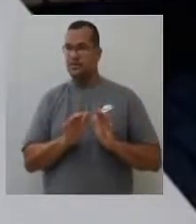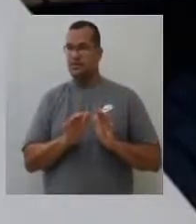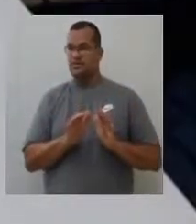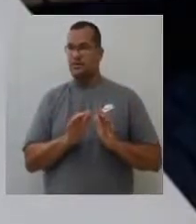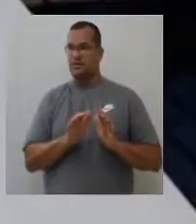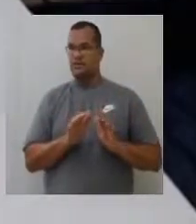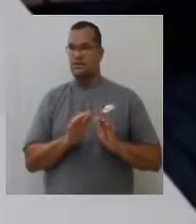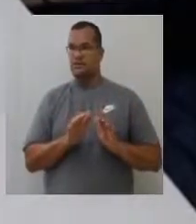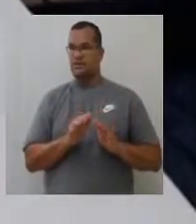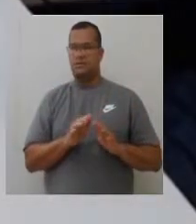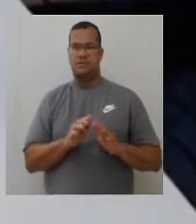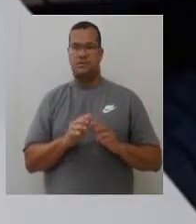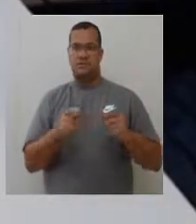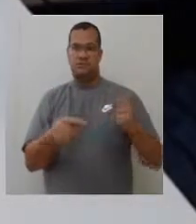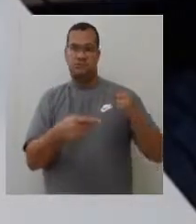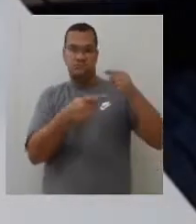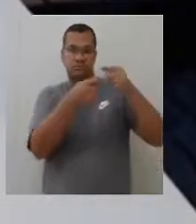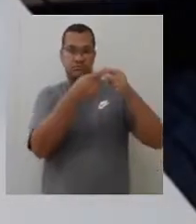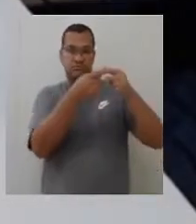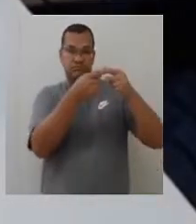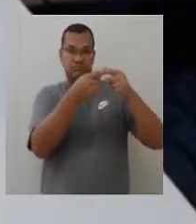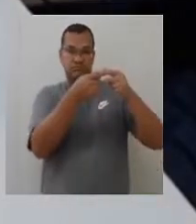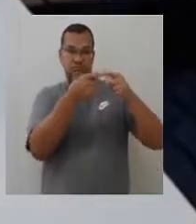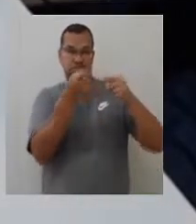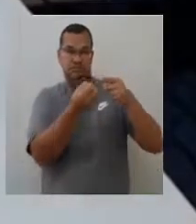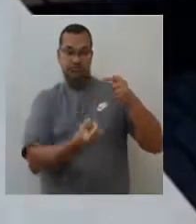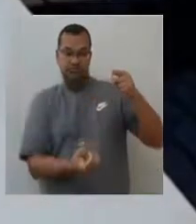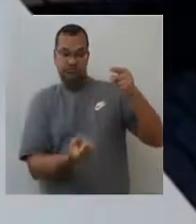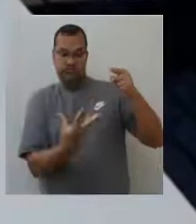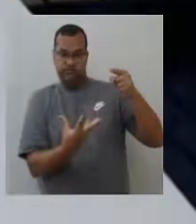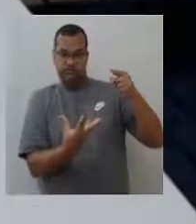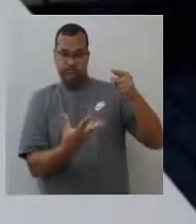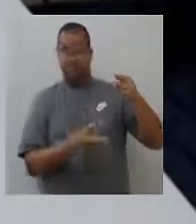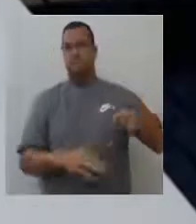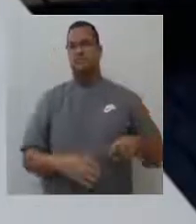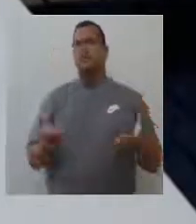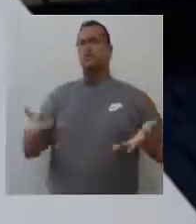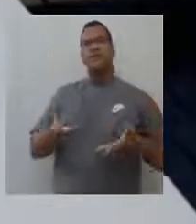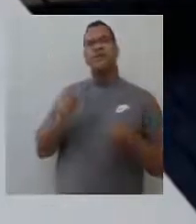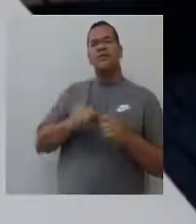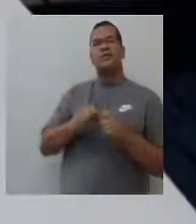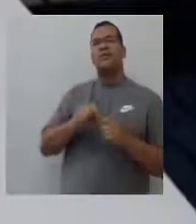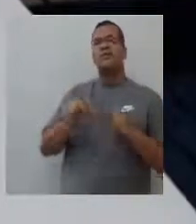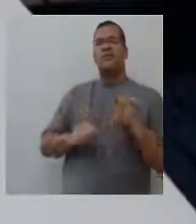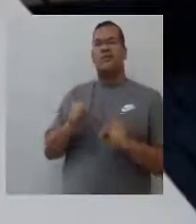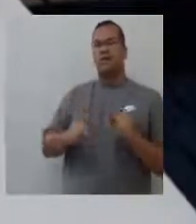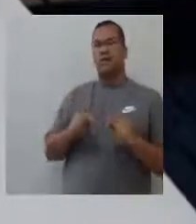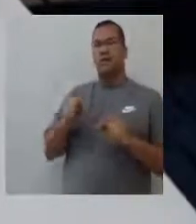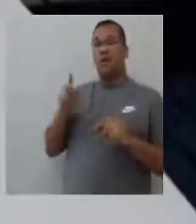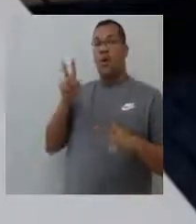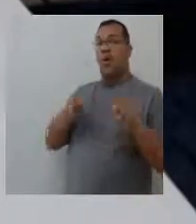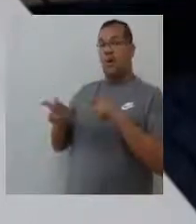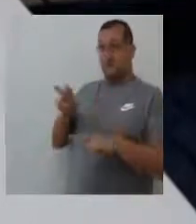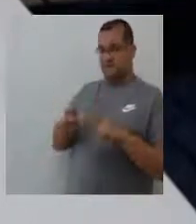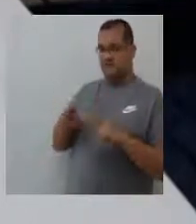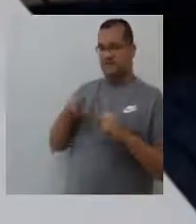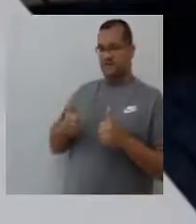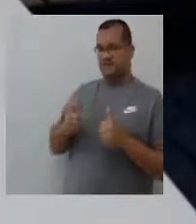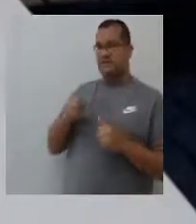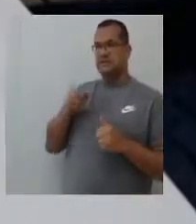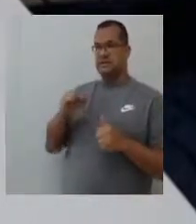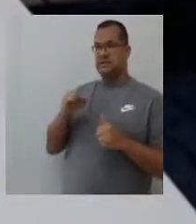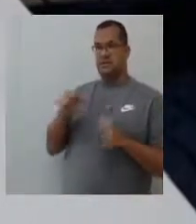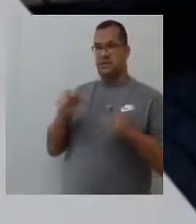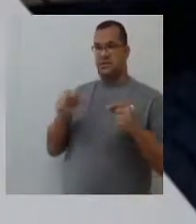ó. Então a lâmpada acende. Nós vamos fazer o seguinte, vamos observar se quando colocarmos os